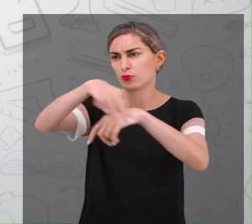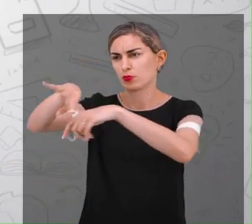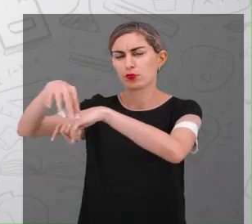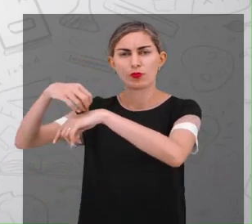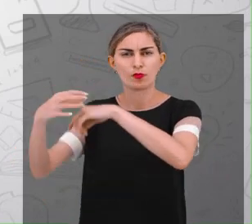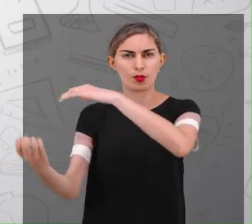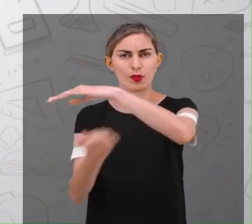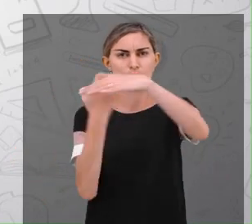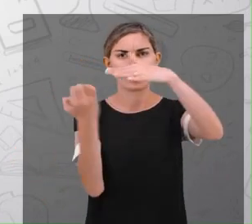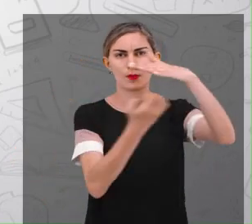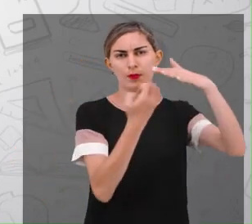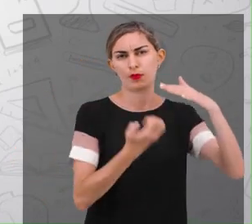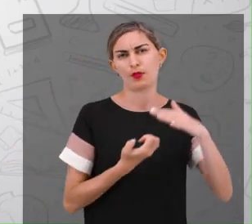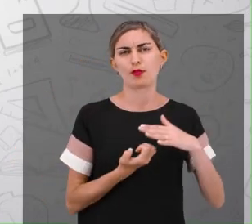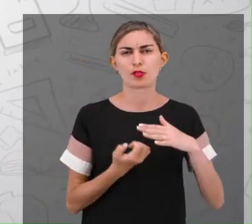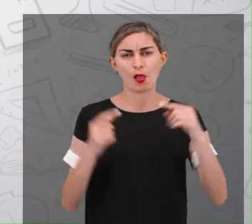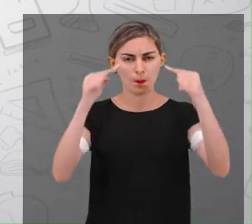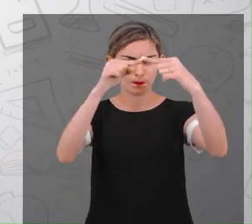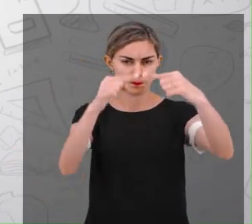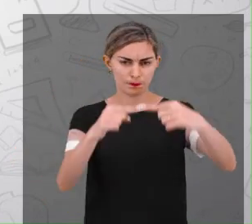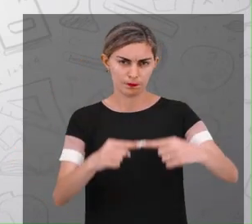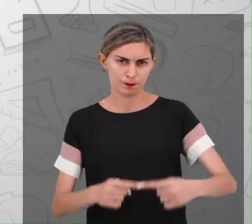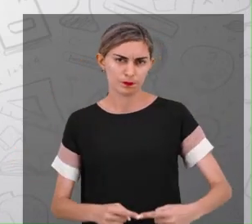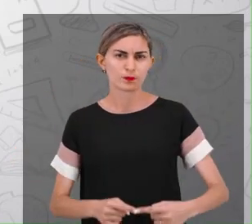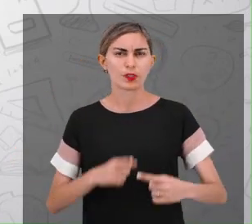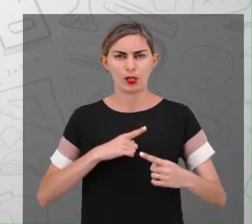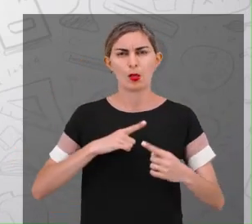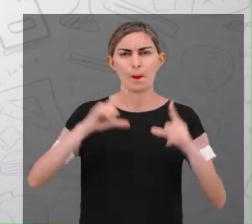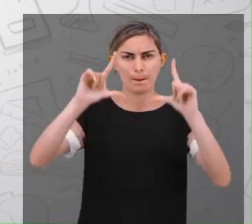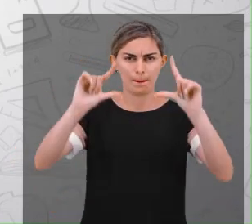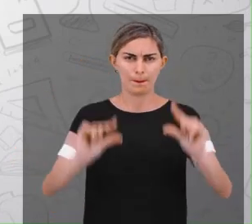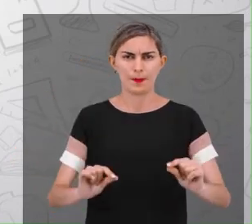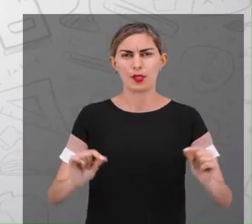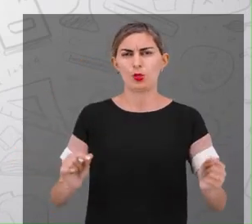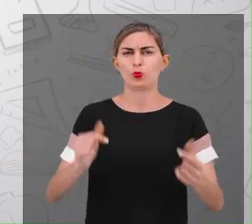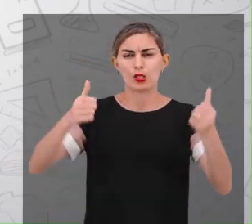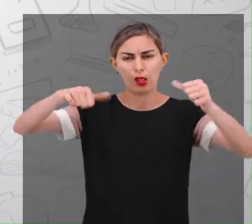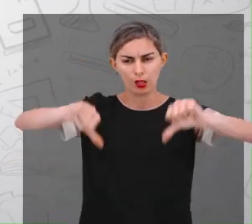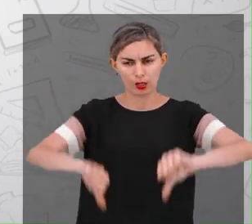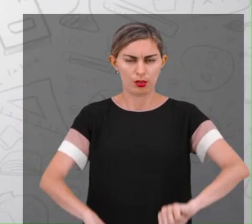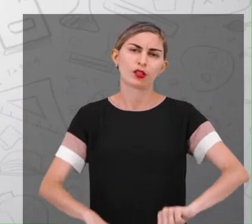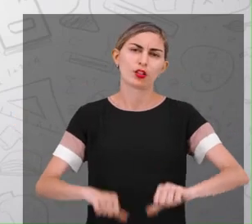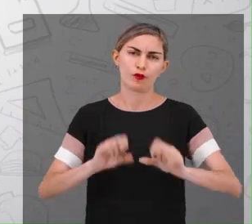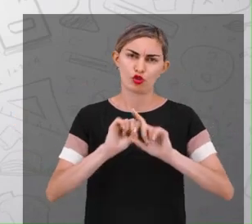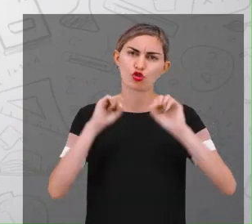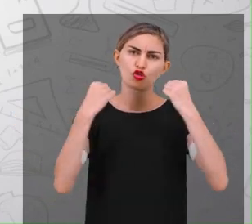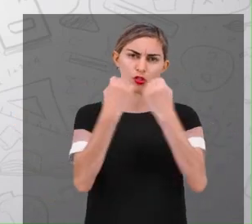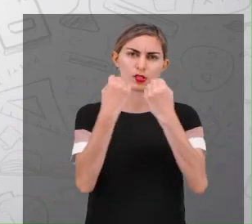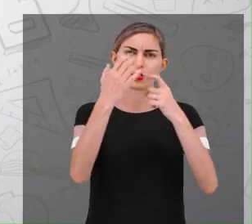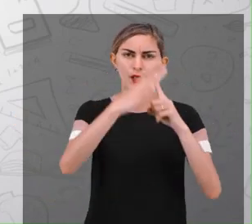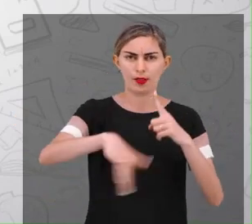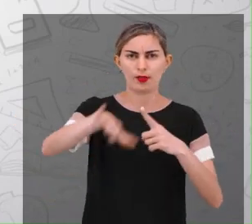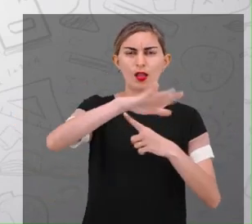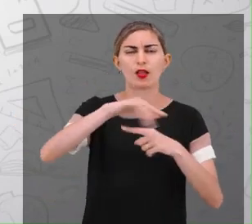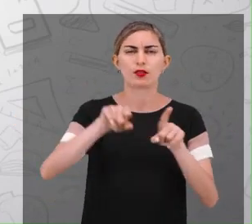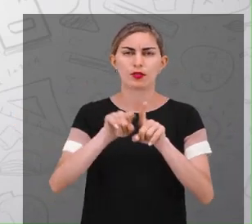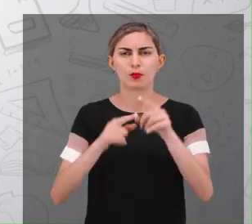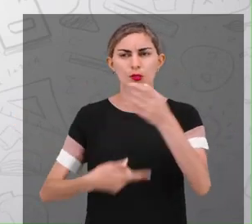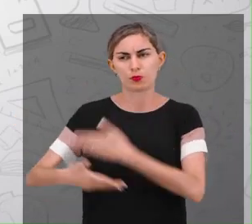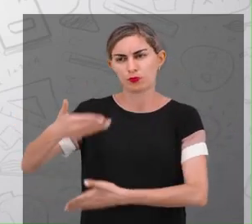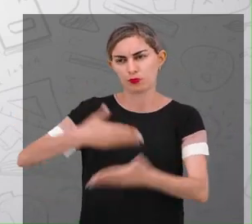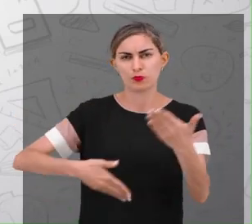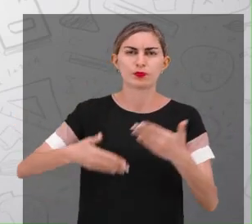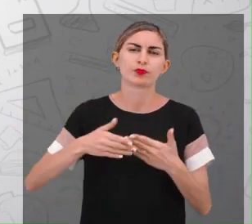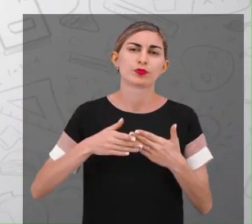corporações, até as empresas, para que sejam aplicados e tenham o mínimo possível de impactos negativos, tanto na sociedade como nas